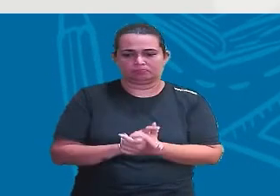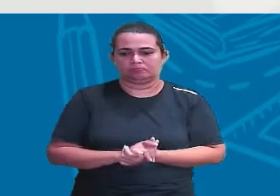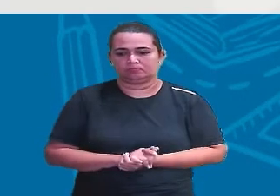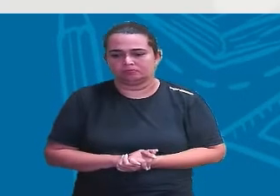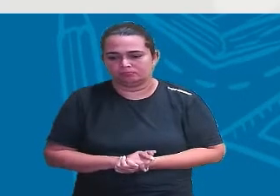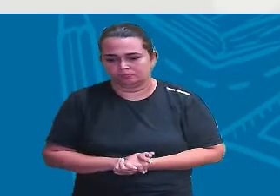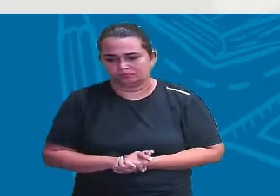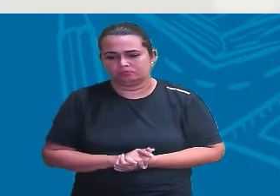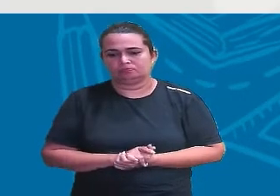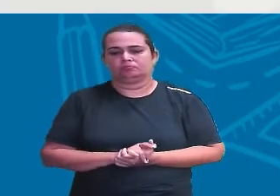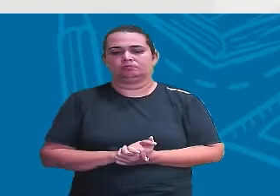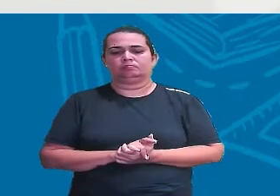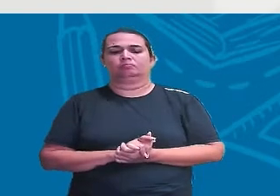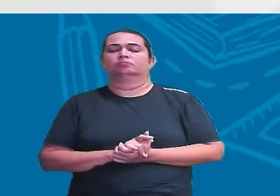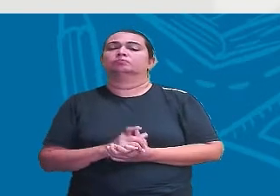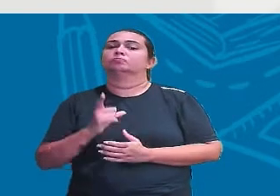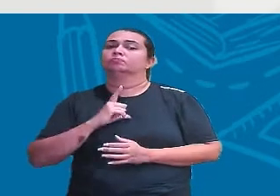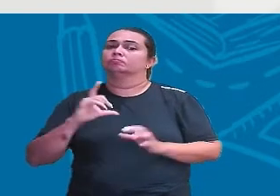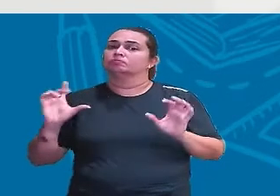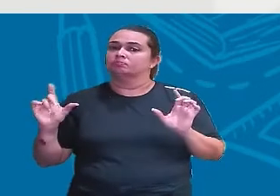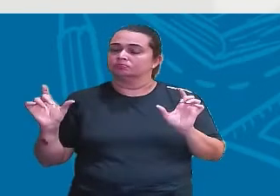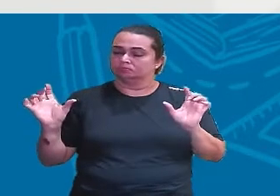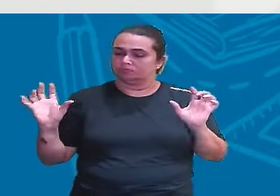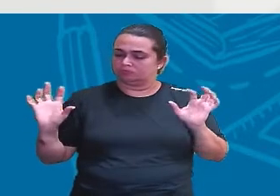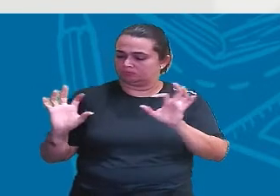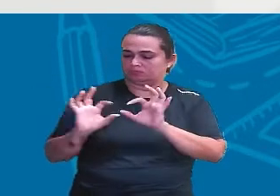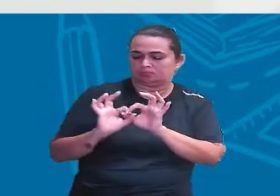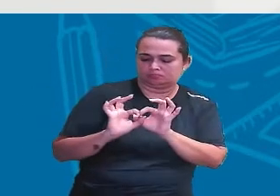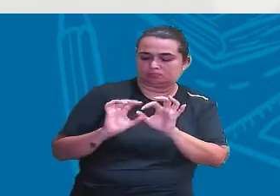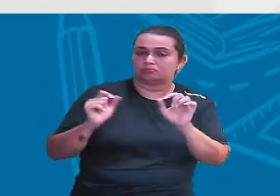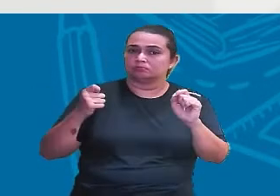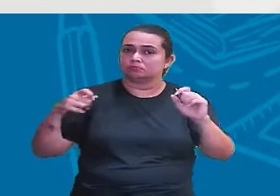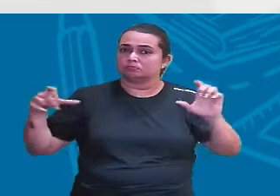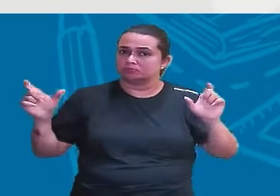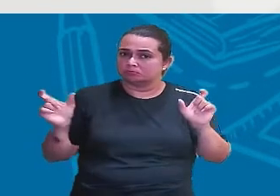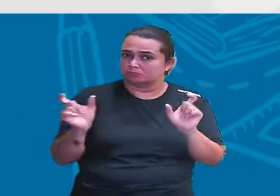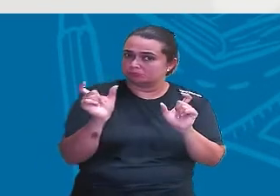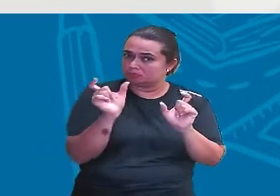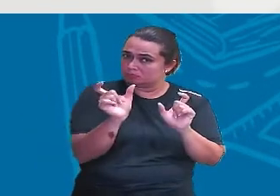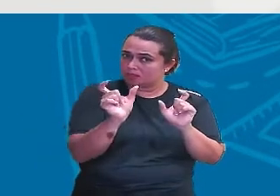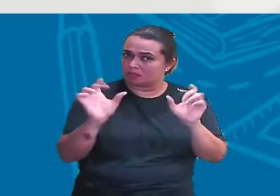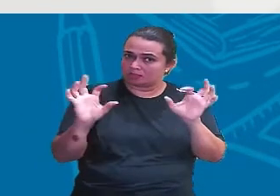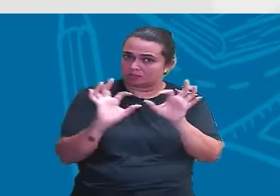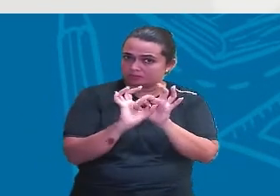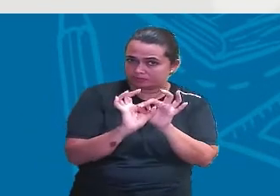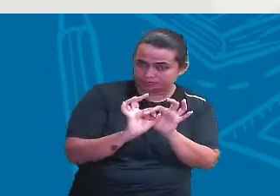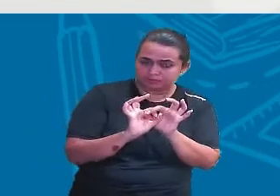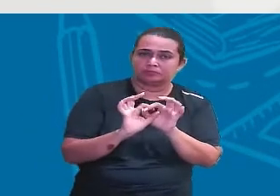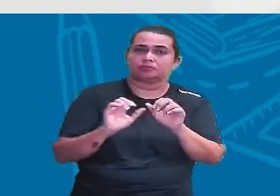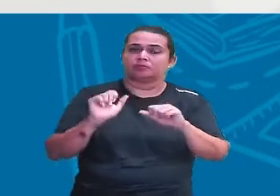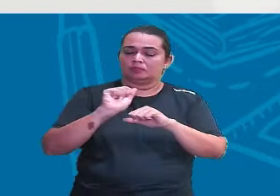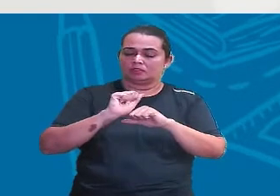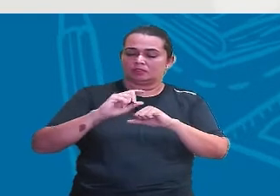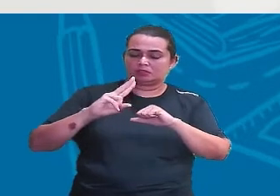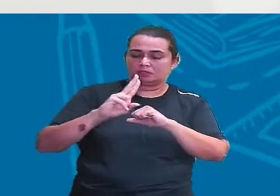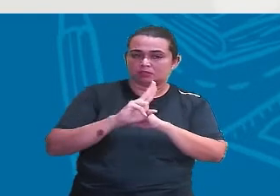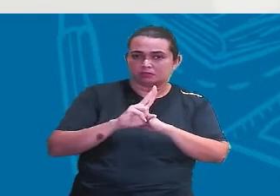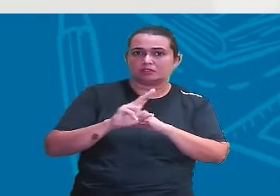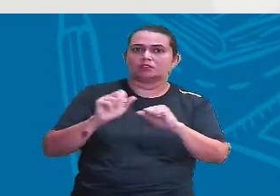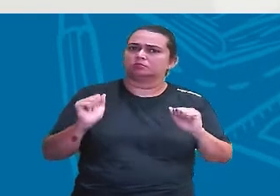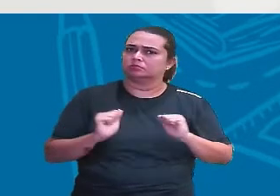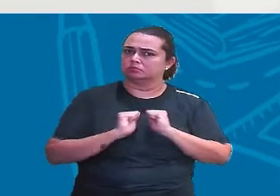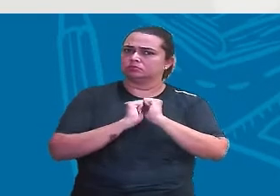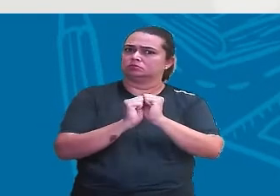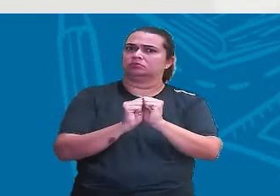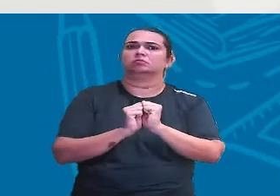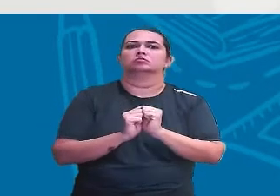conjunções, como vimos na aula sobre conjunções. Os advérbios, eles vêm aí para dar um reforço a mais. Então,